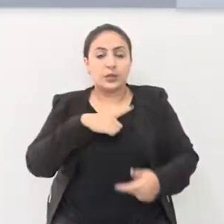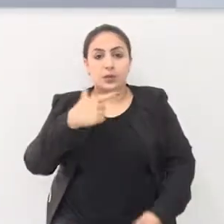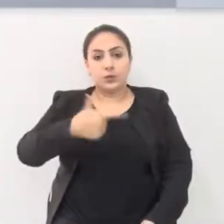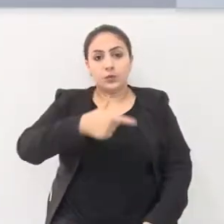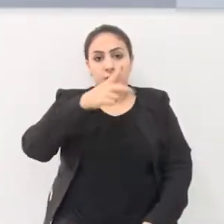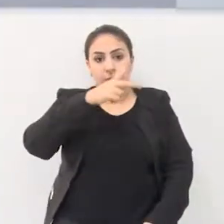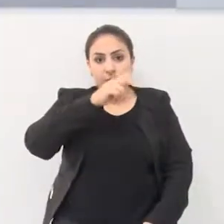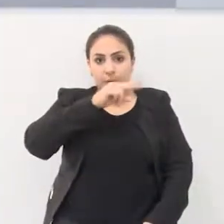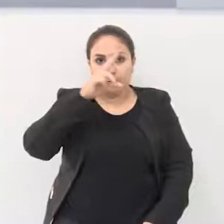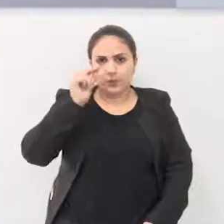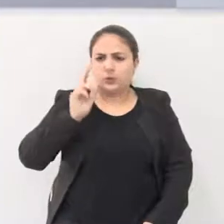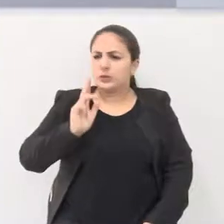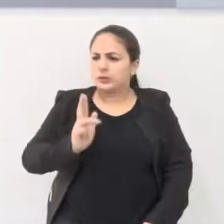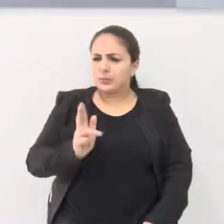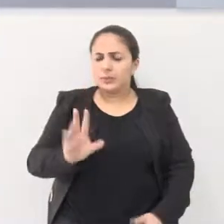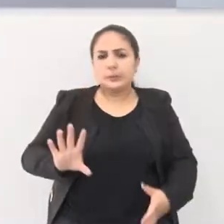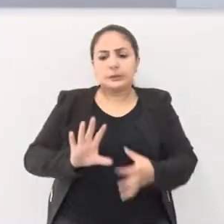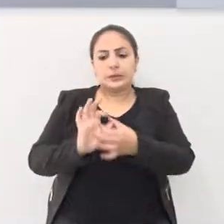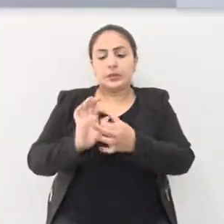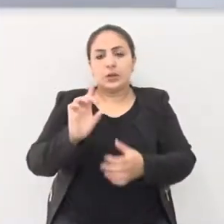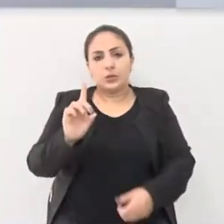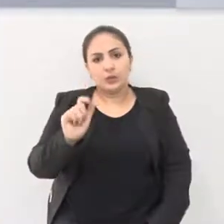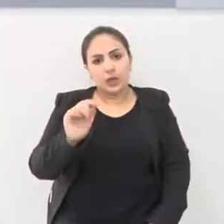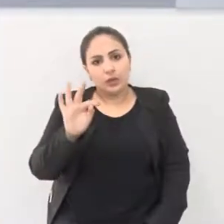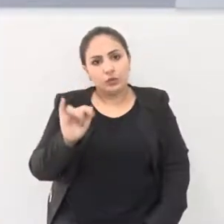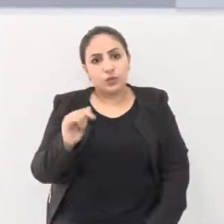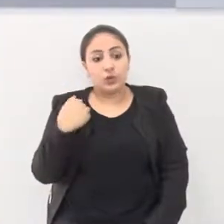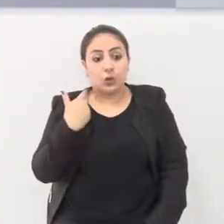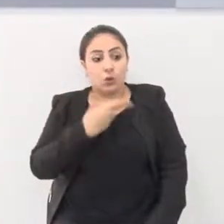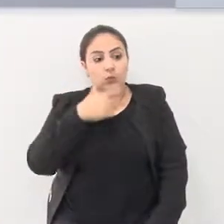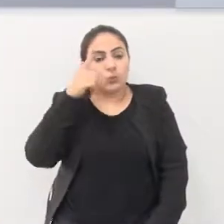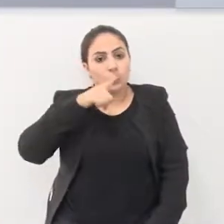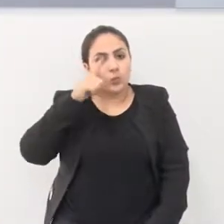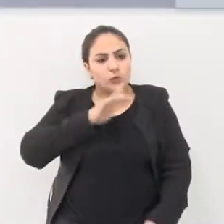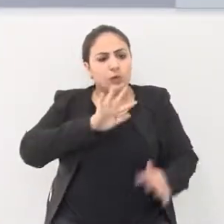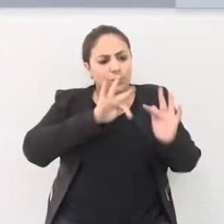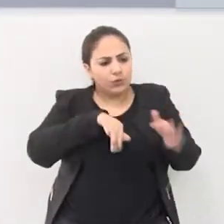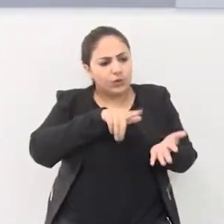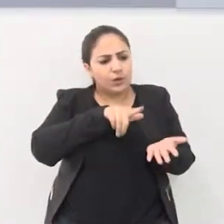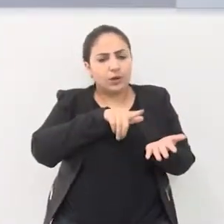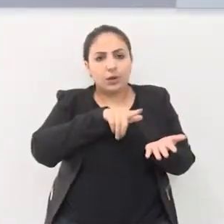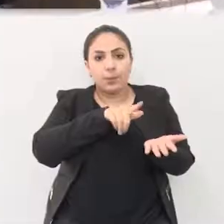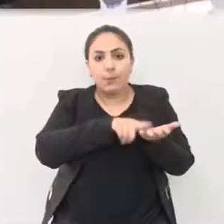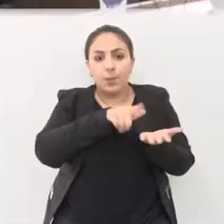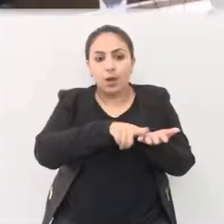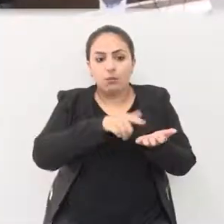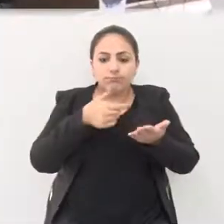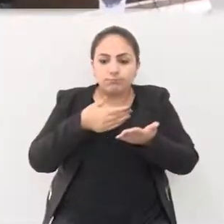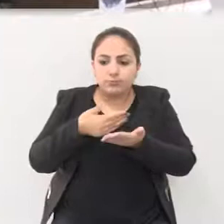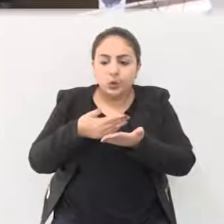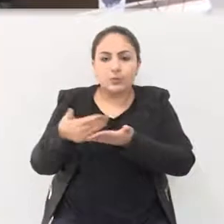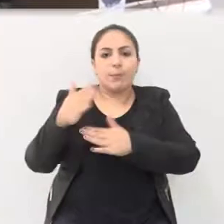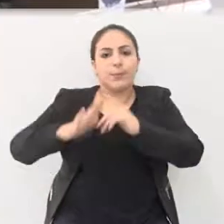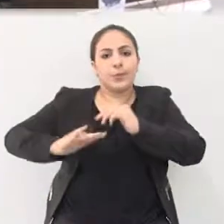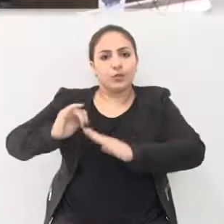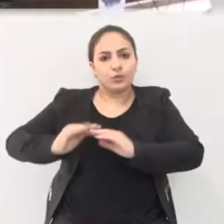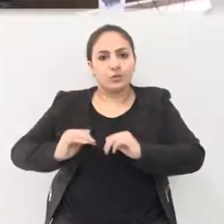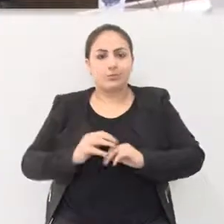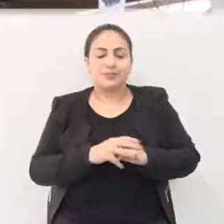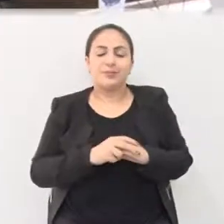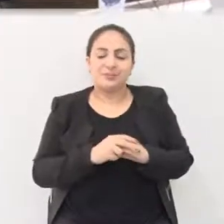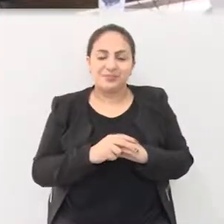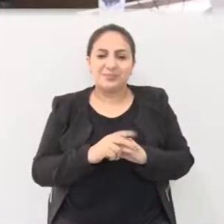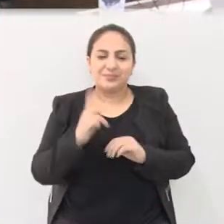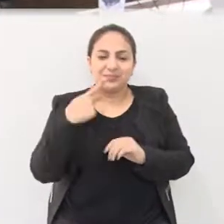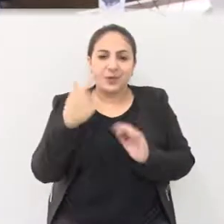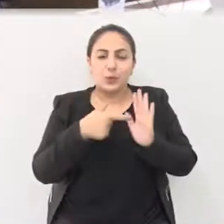tem o vice-prefeito, que é o João Pedro, sempre foi ligado ao DAT, para que a gente possa realmente sair do papel. O parlamentar apresentou